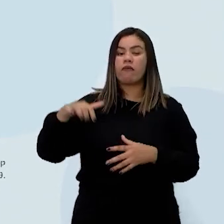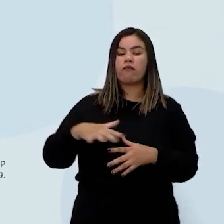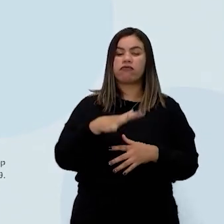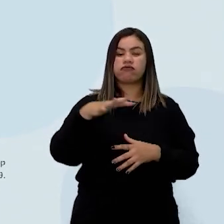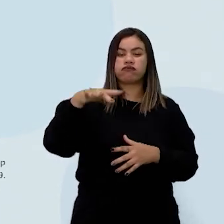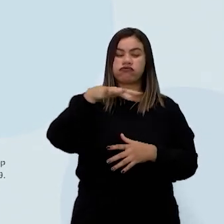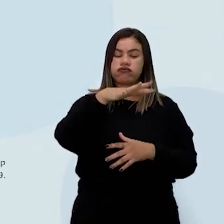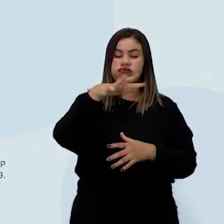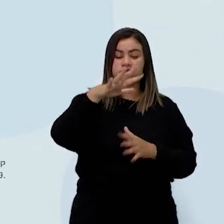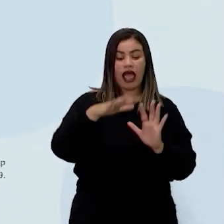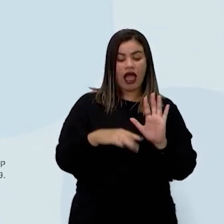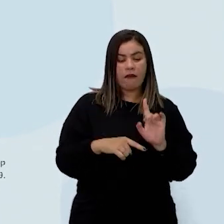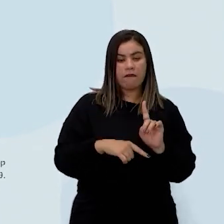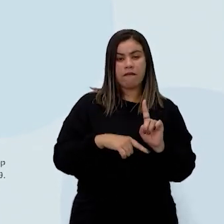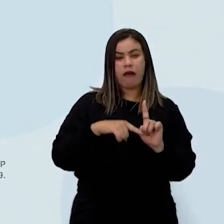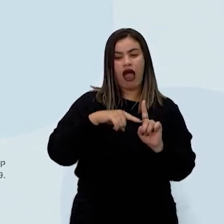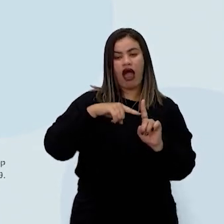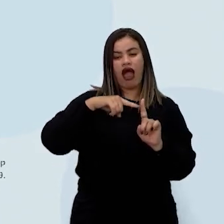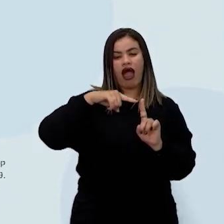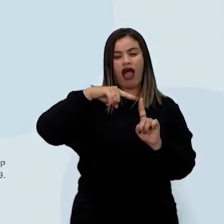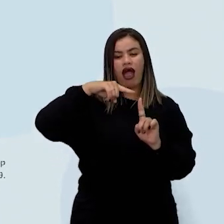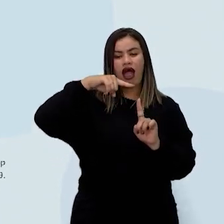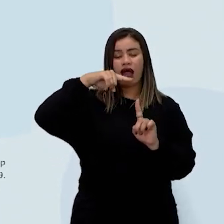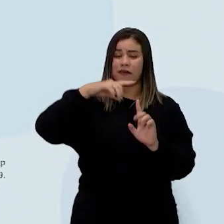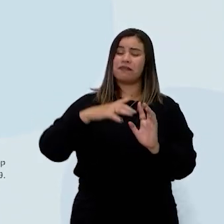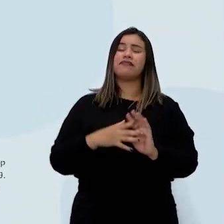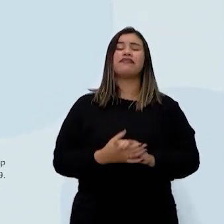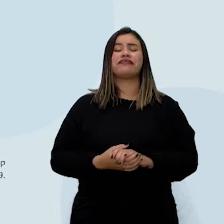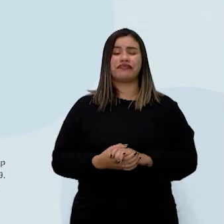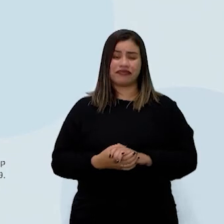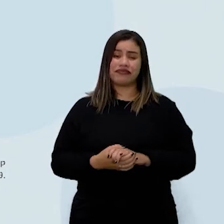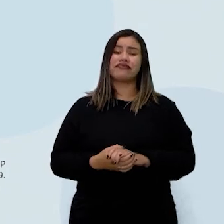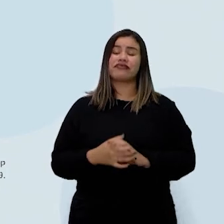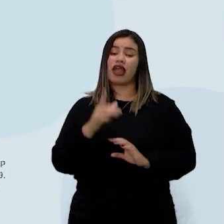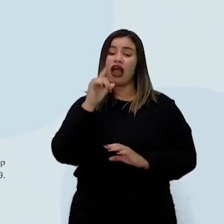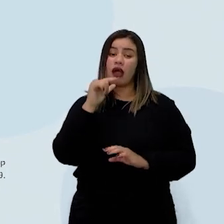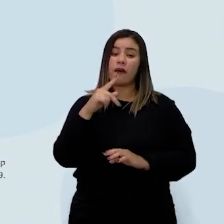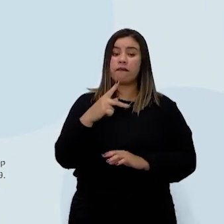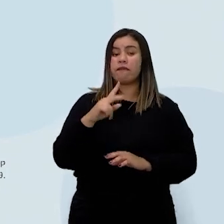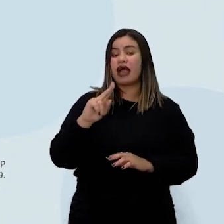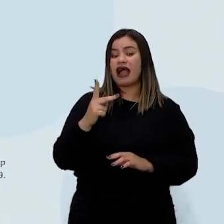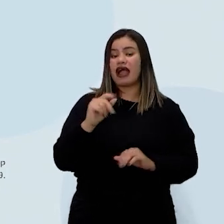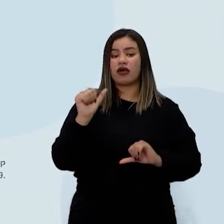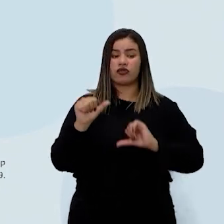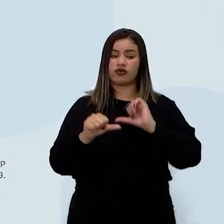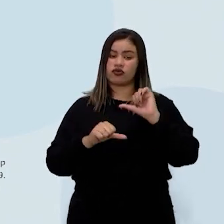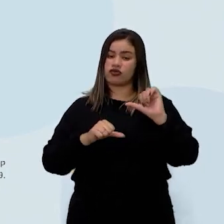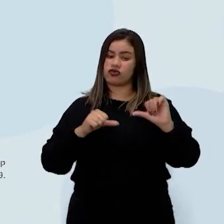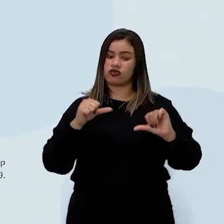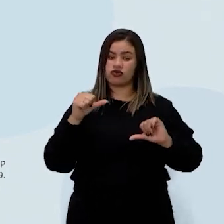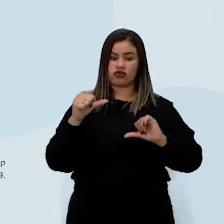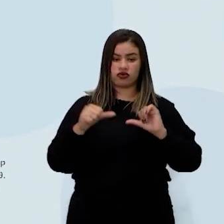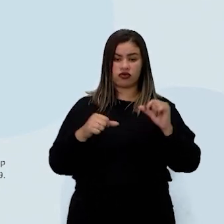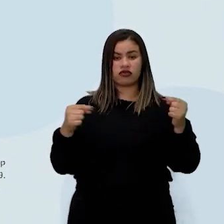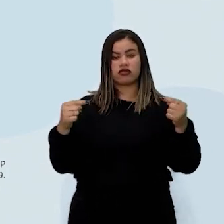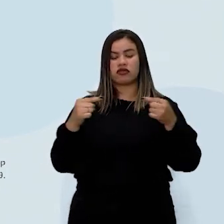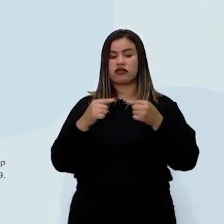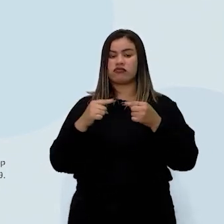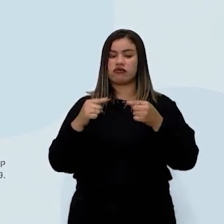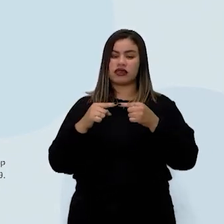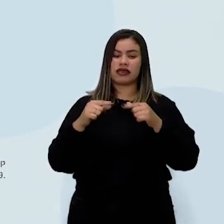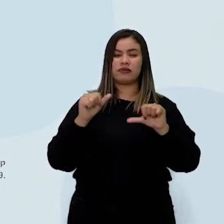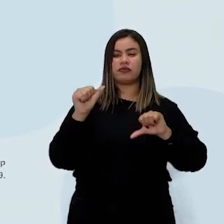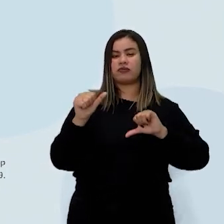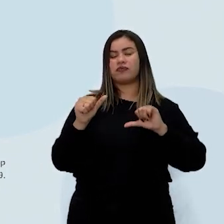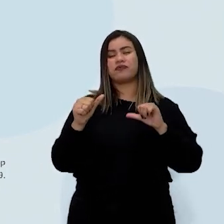isso, né, com a elevação da temperatura da água, mudança do pH da água, ocasionada pelas alterações climáticas, a